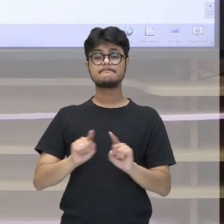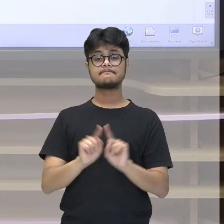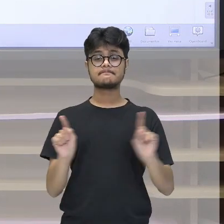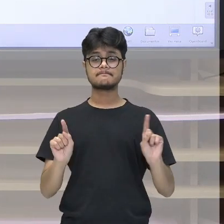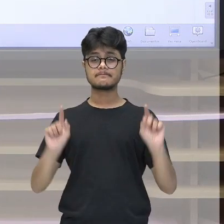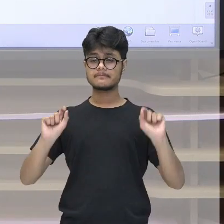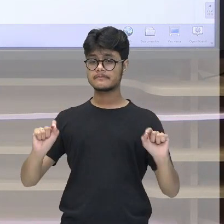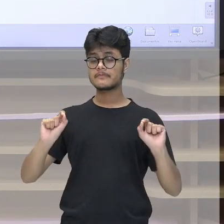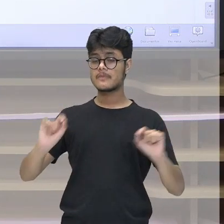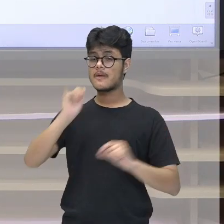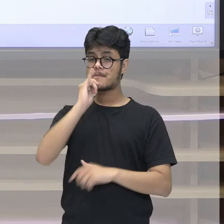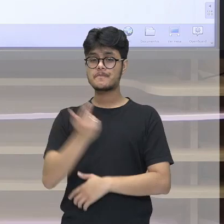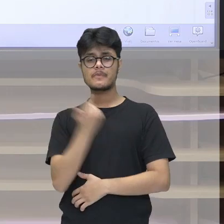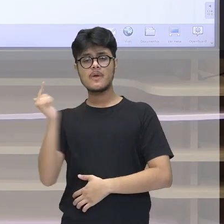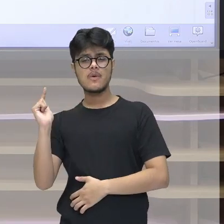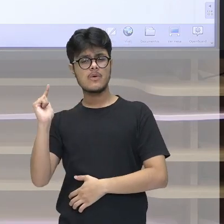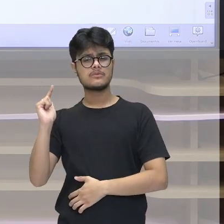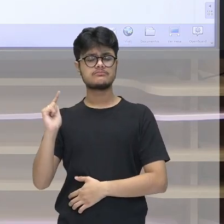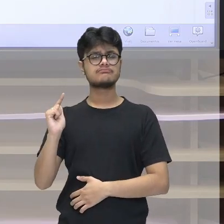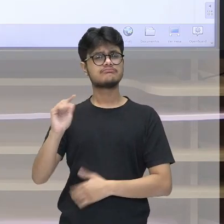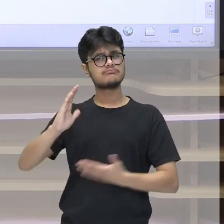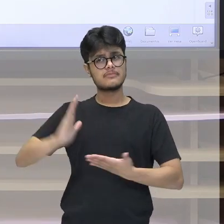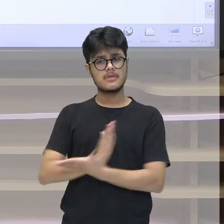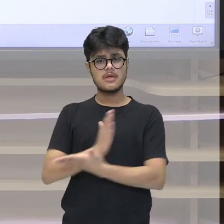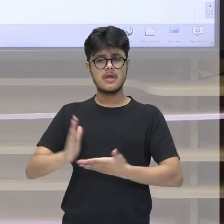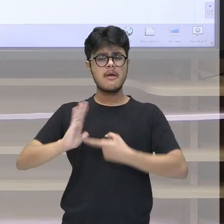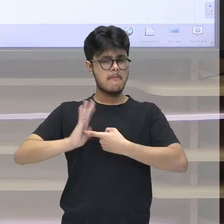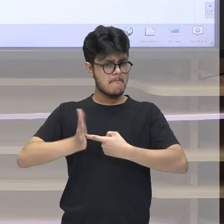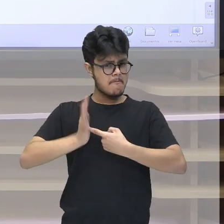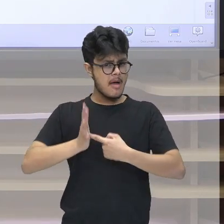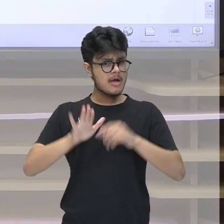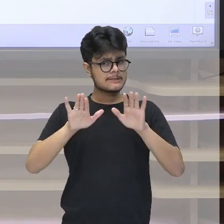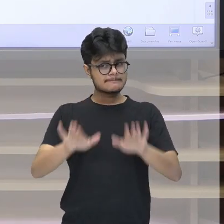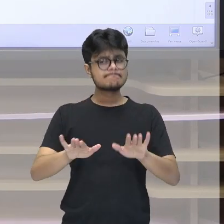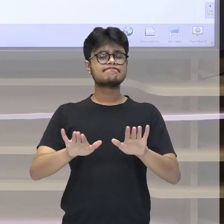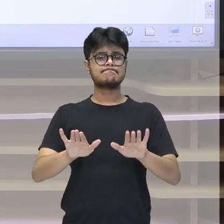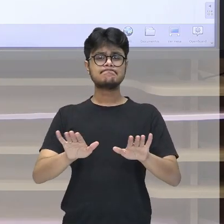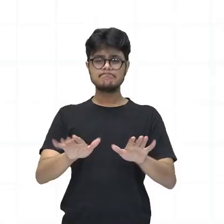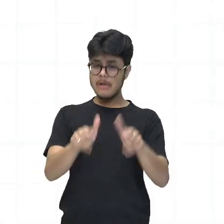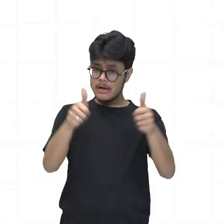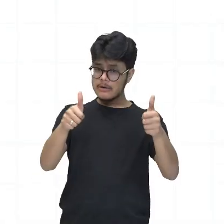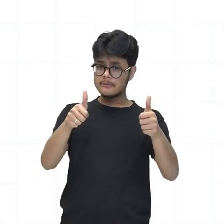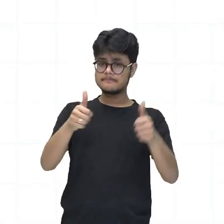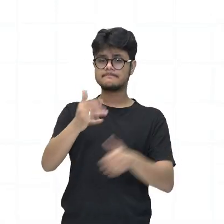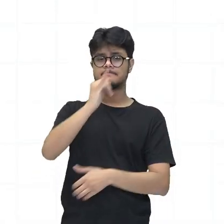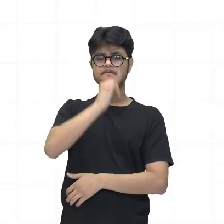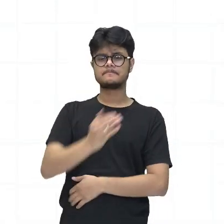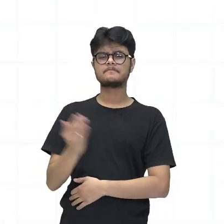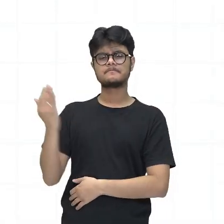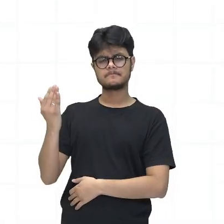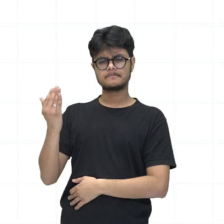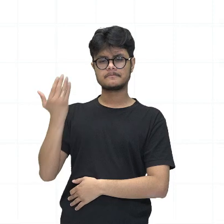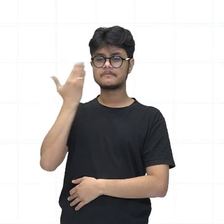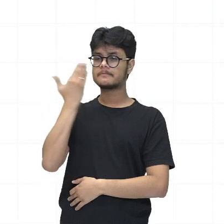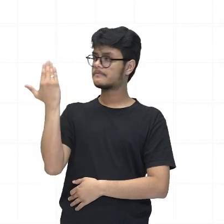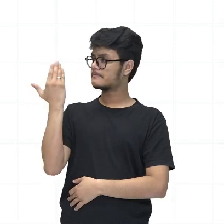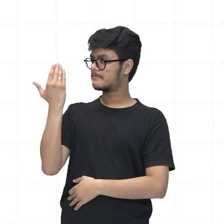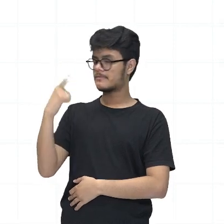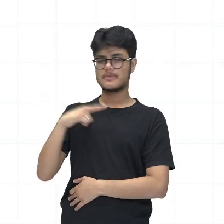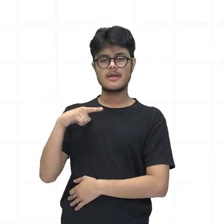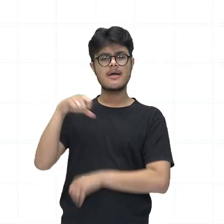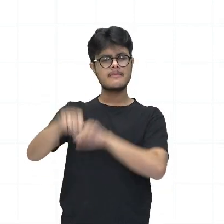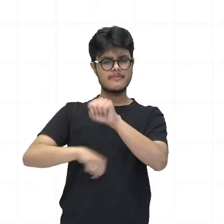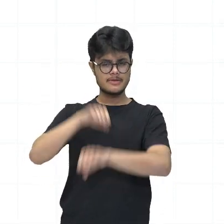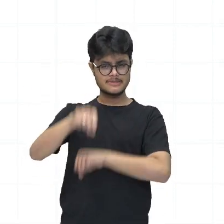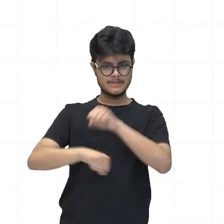nós temos também exemplos de máquinas complexas ou compostas. E aí a gente pode observar na nossa cartela